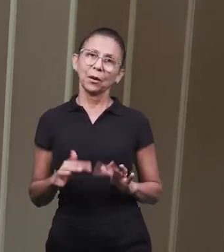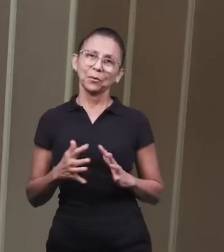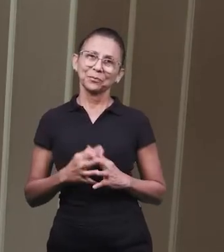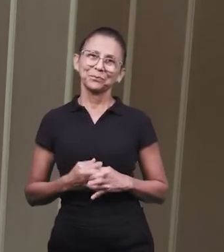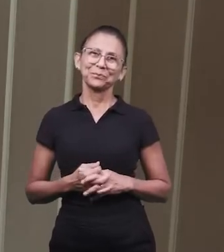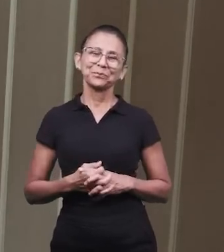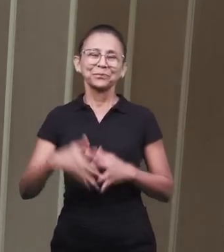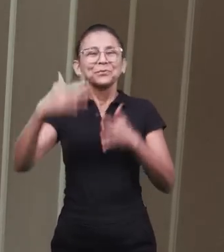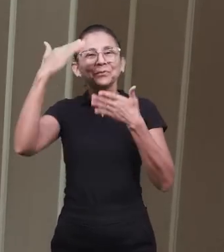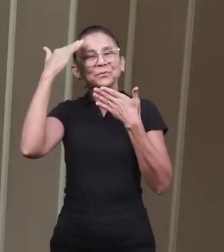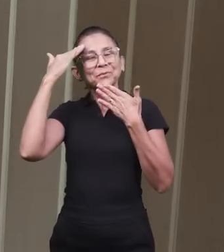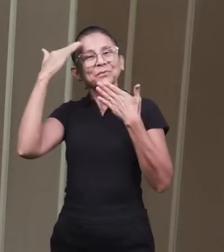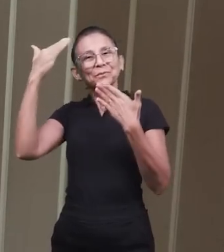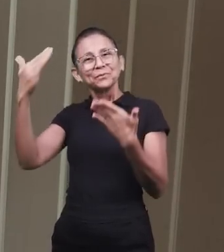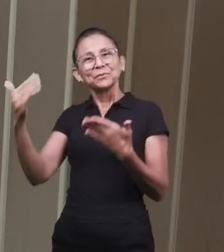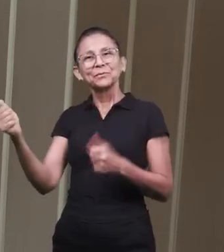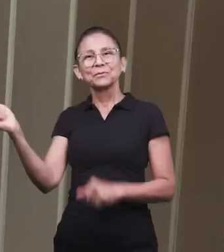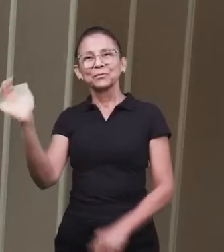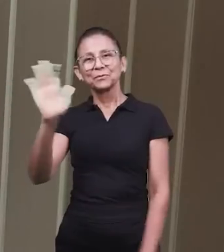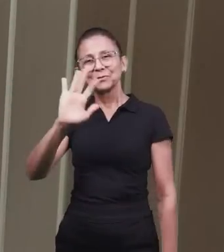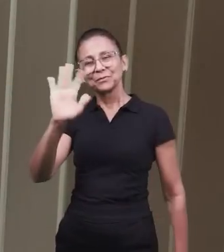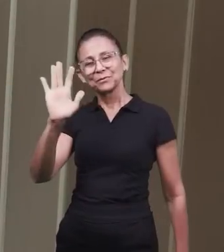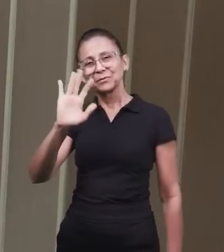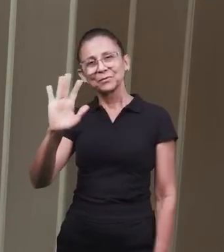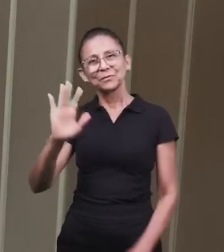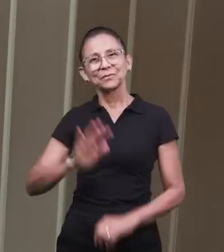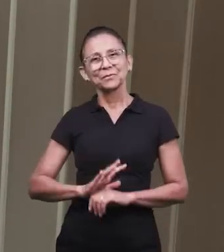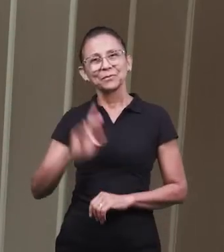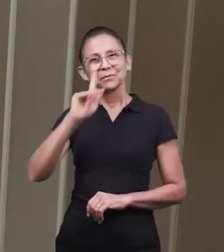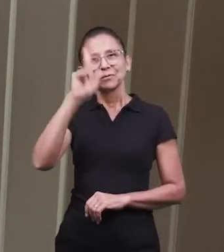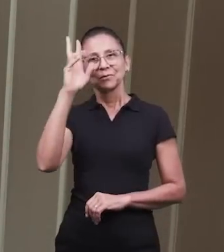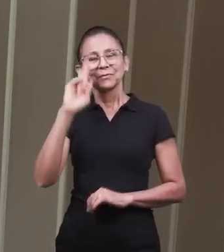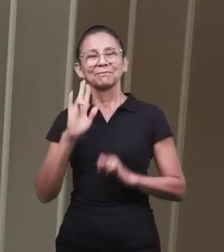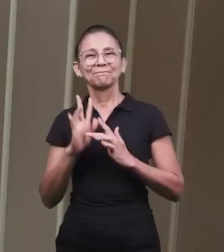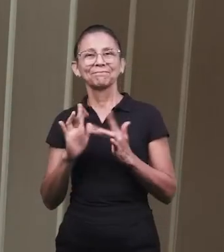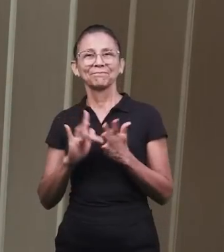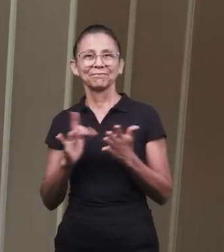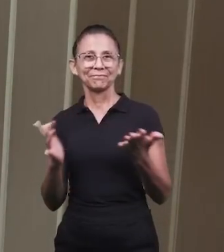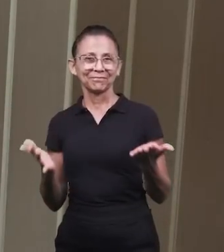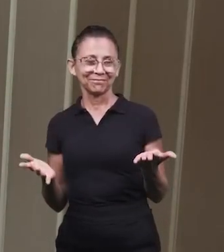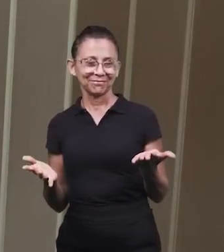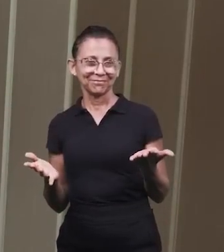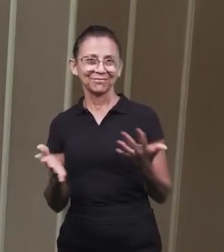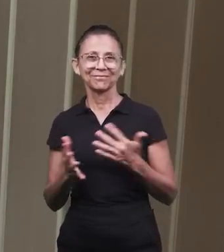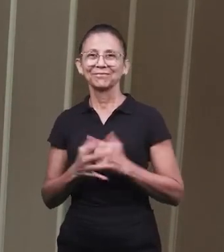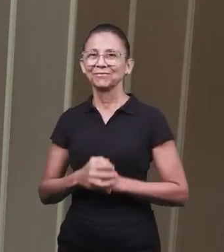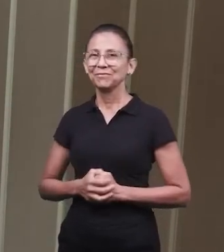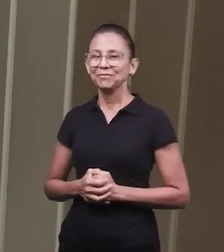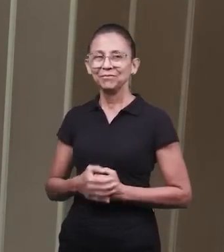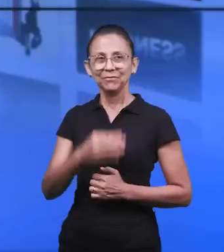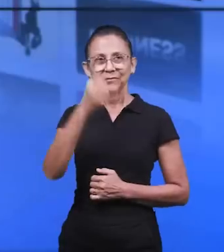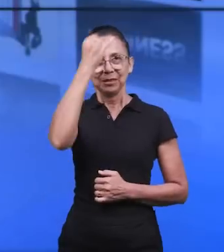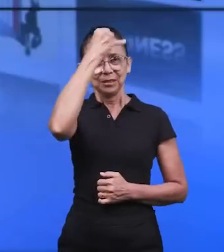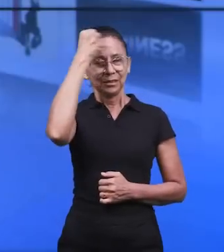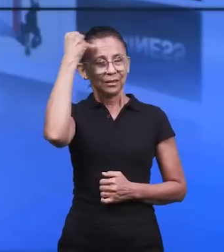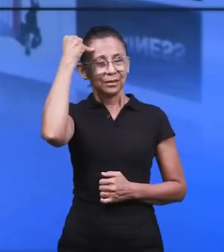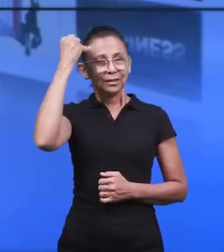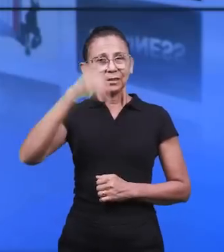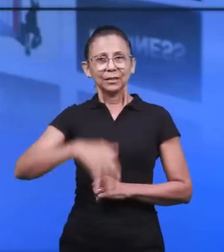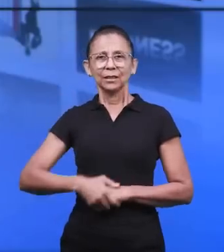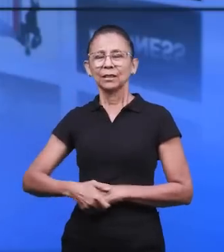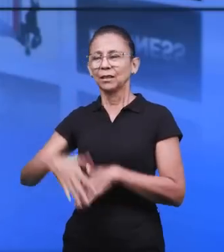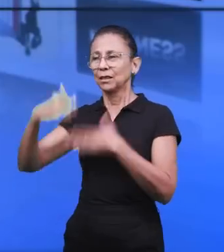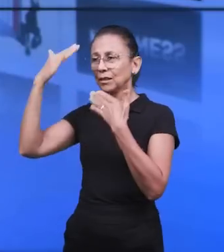participação, agradecemos e nos despedimos de todos com a paz do Senhor Jesus. Jorge. Obrigado,